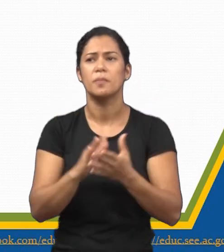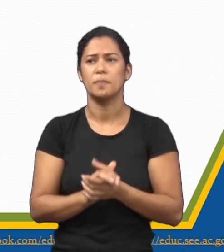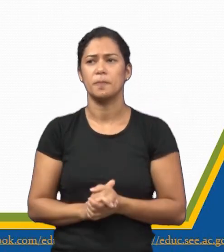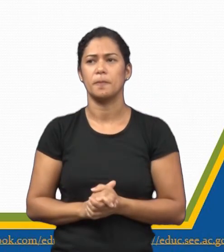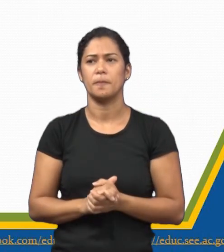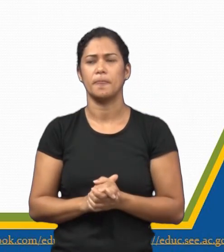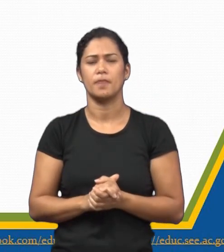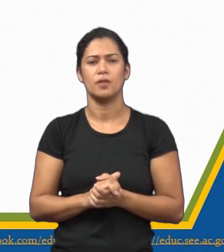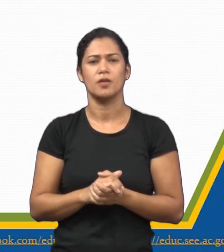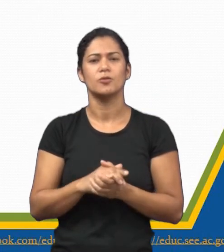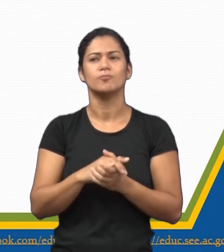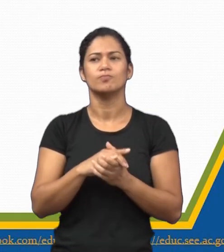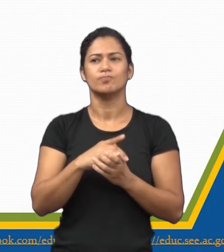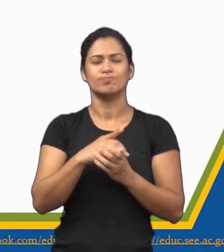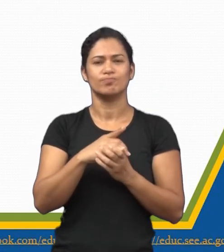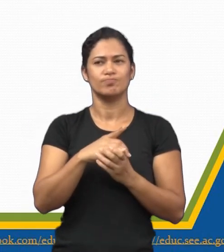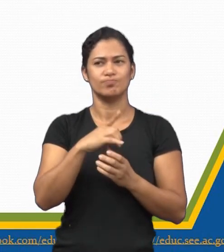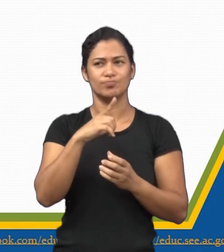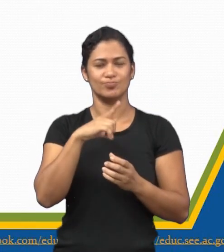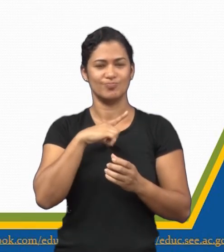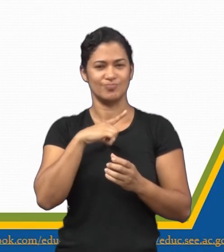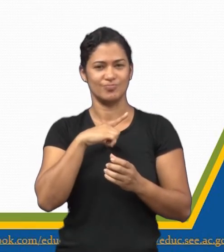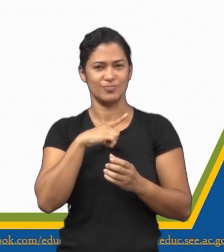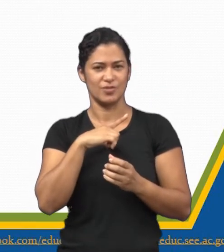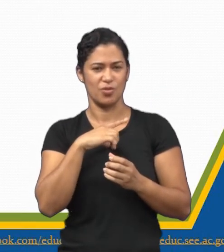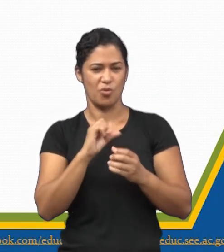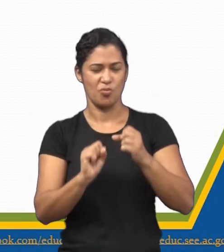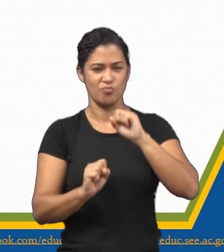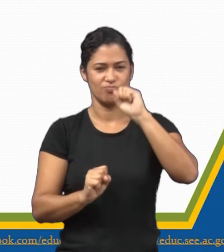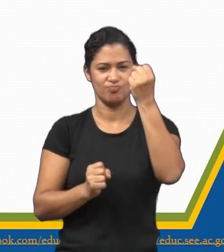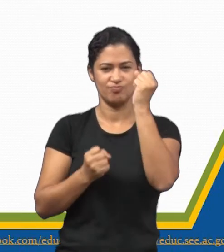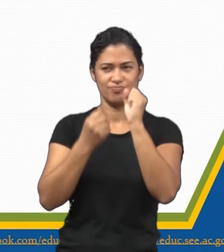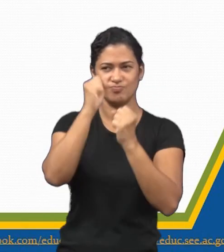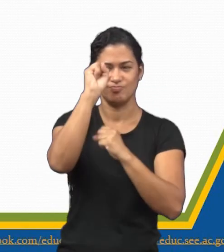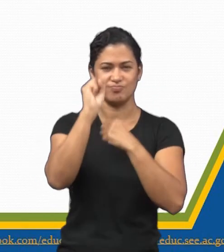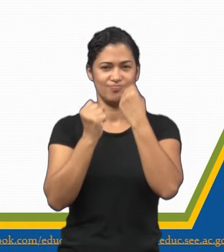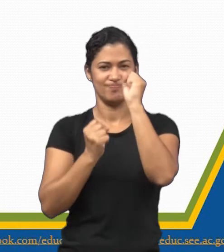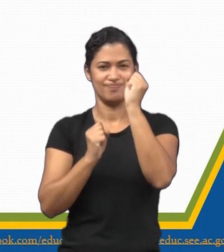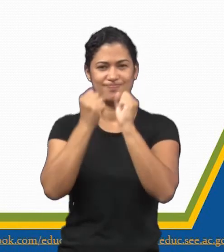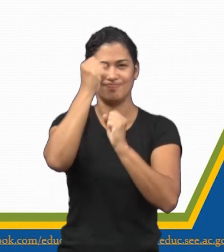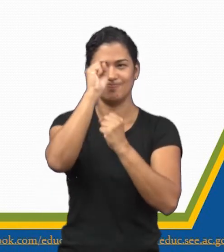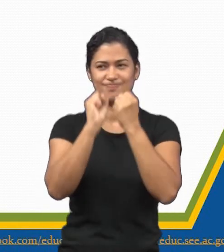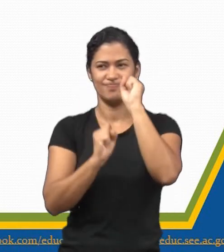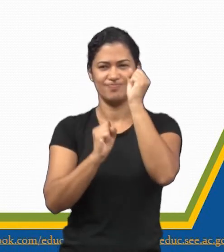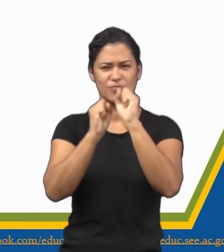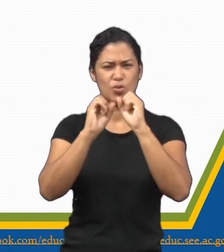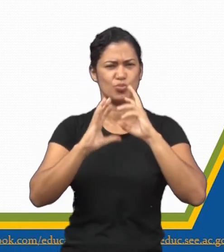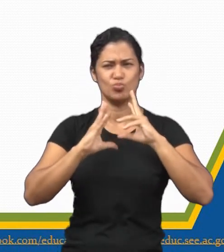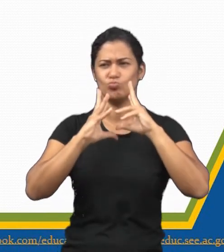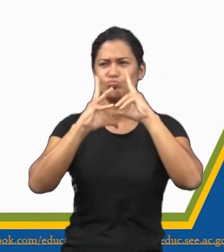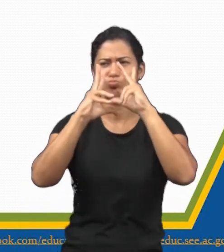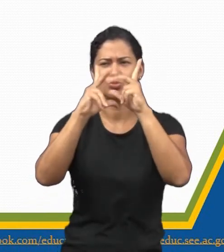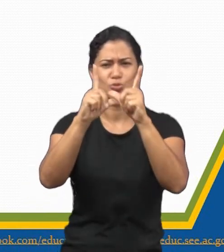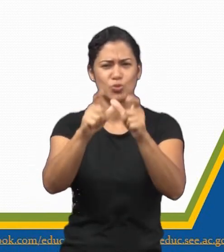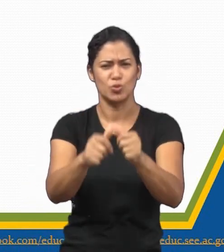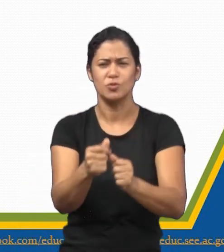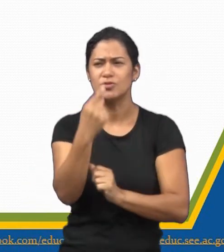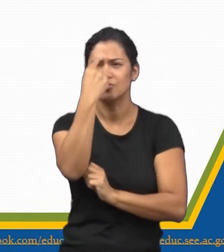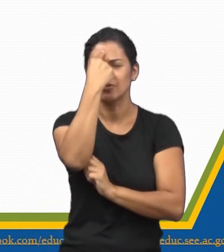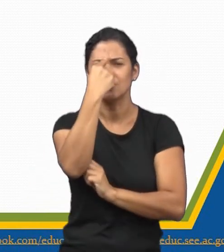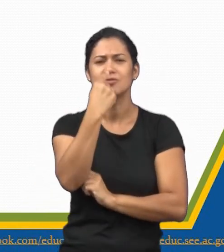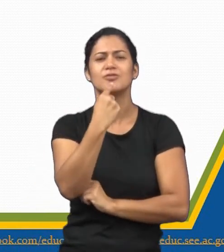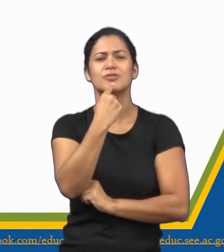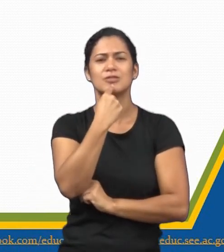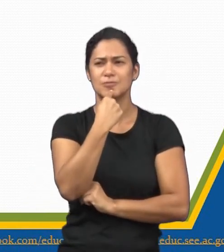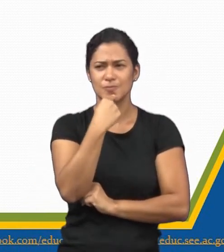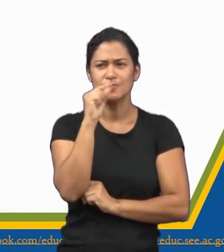industrial? Ó, indústrias, ó, fábricas, tudo isso daí são